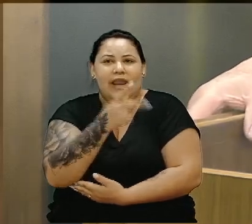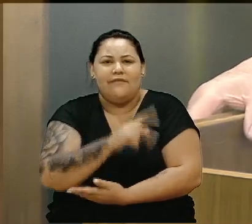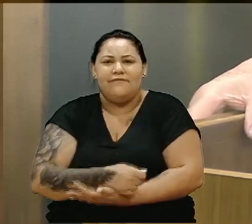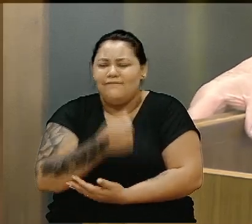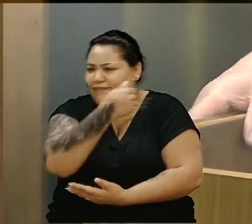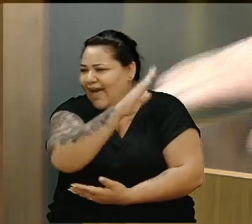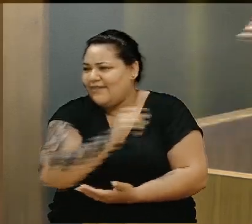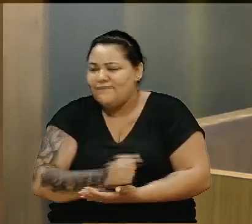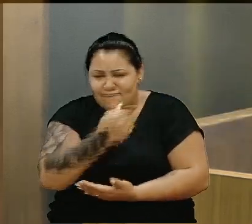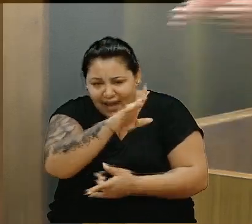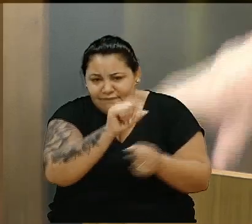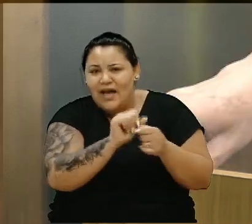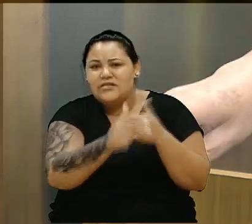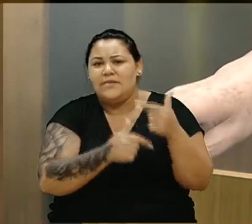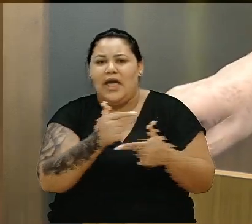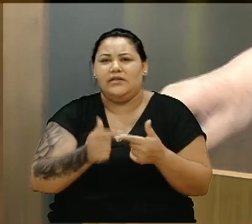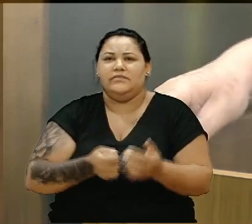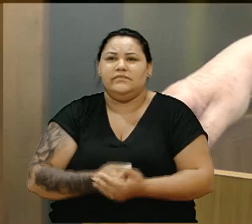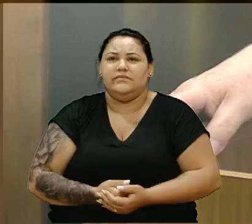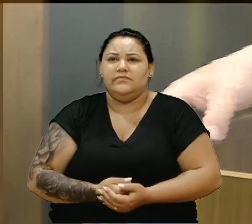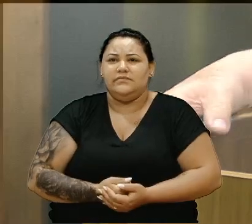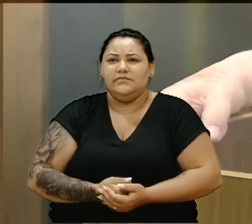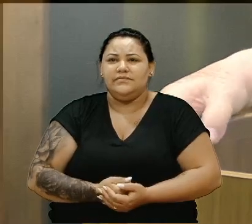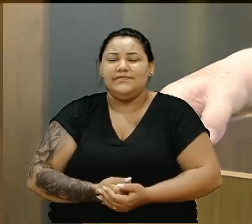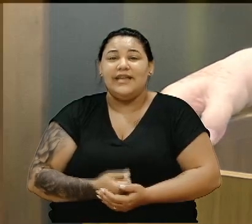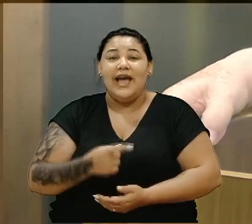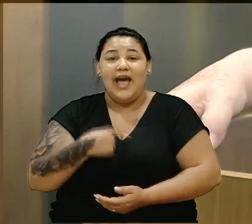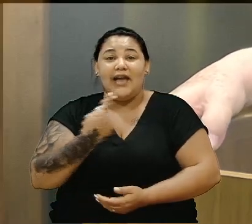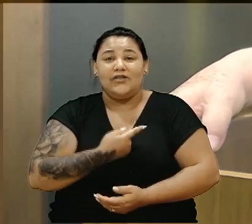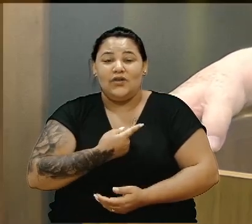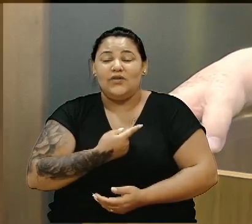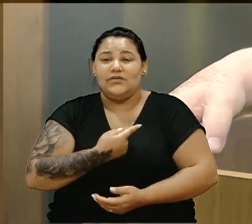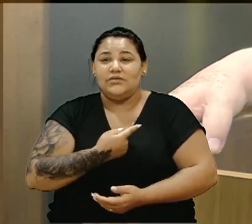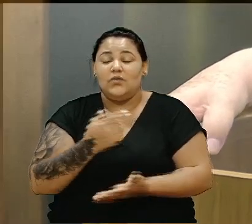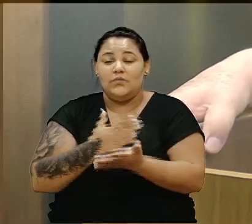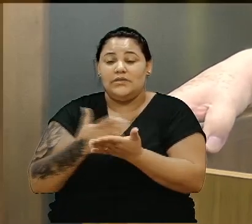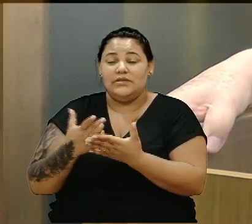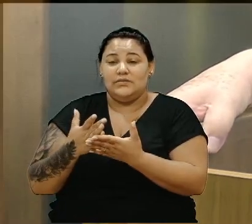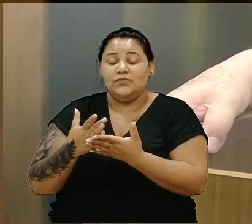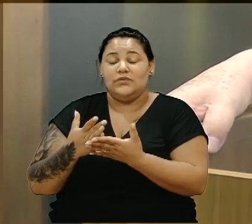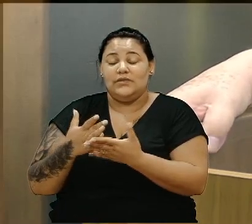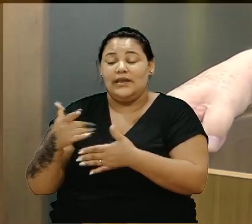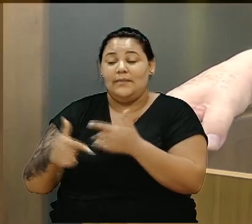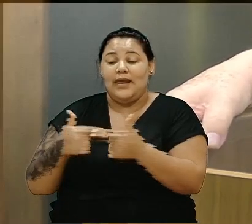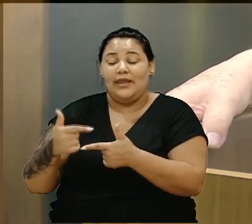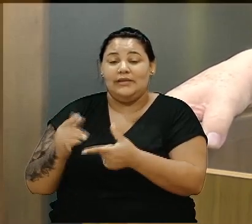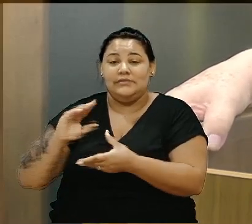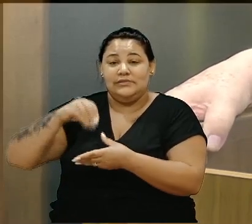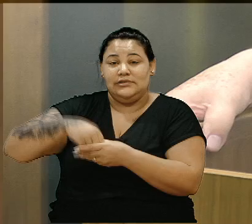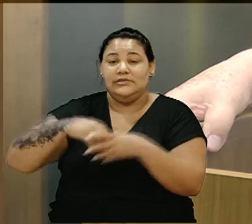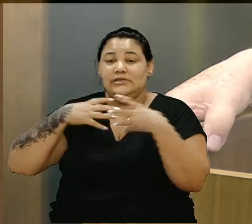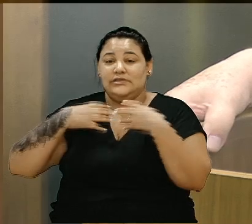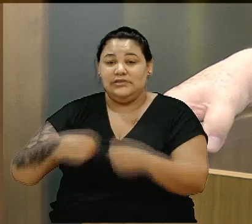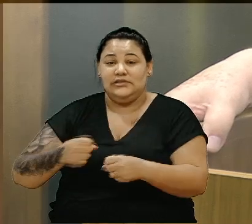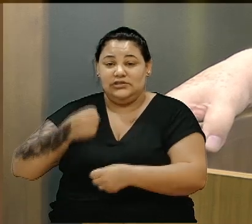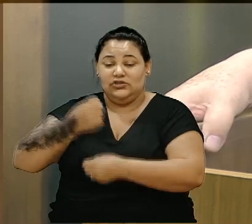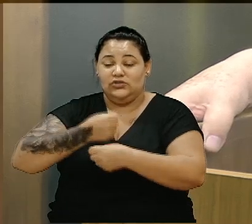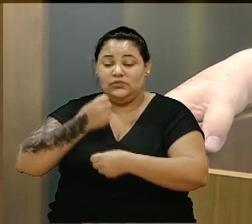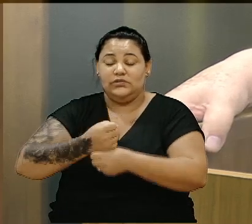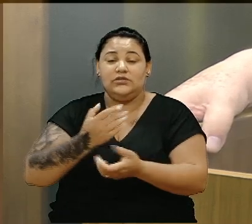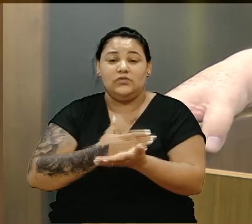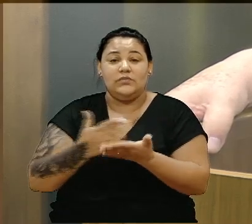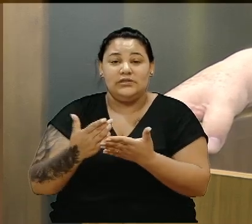ficha, toca a ficha. E aí pegamos a Secretaria de Obras, né, e iniciamos a construção daquele